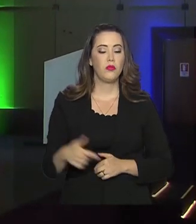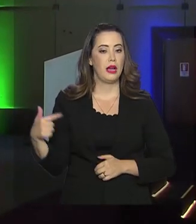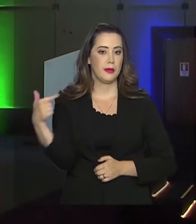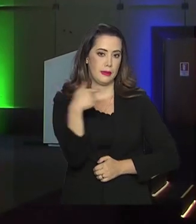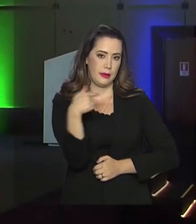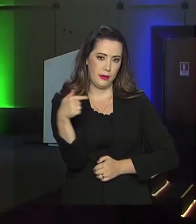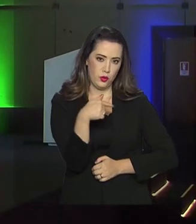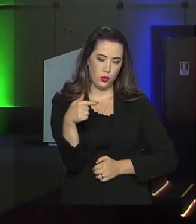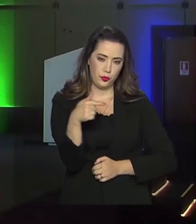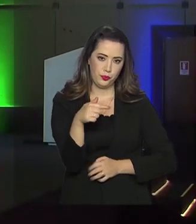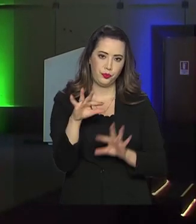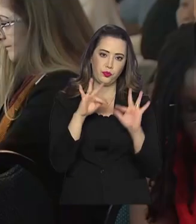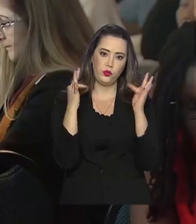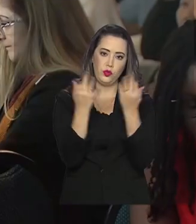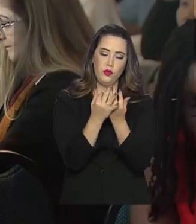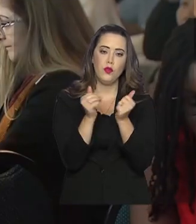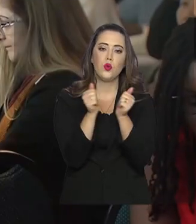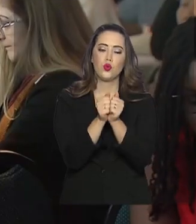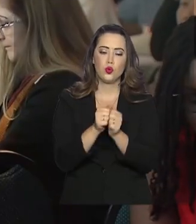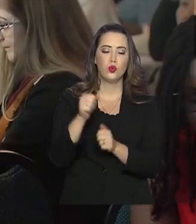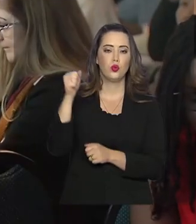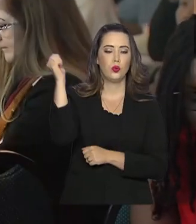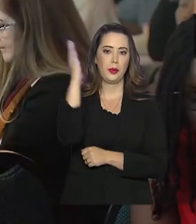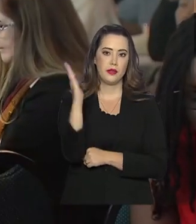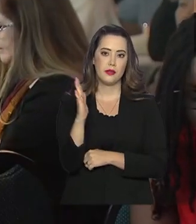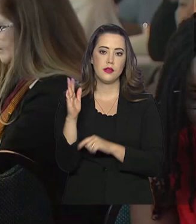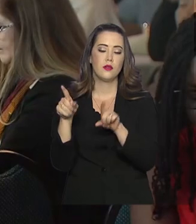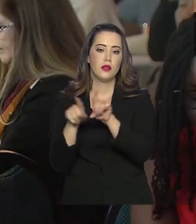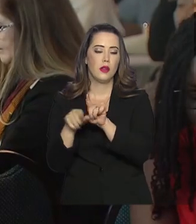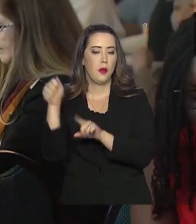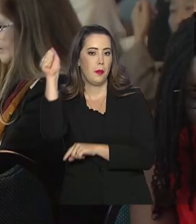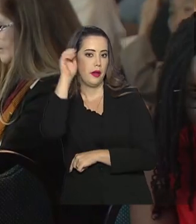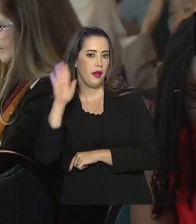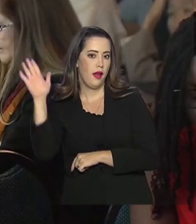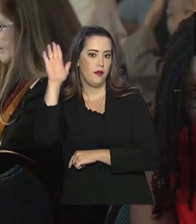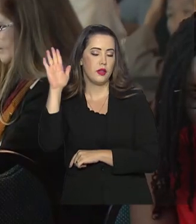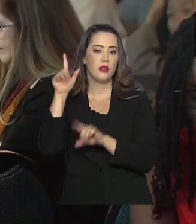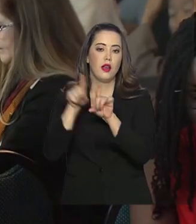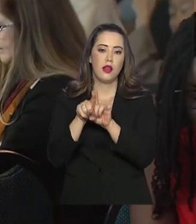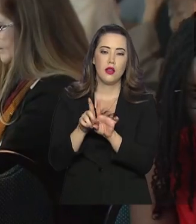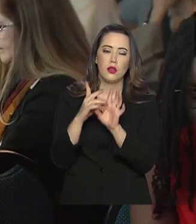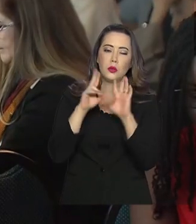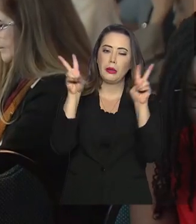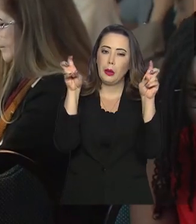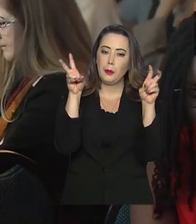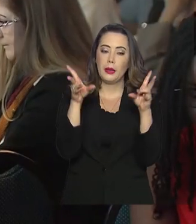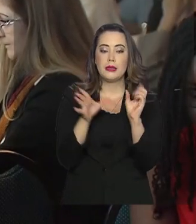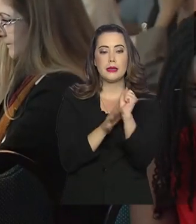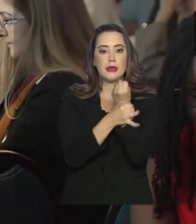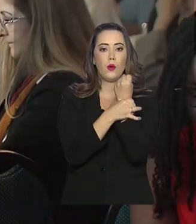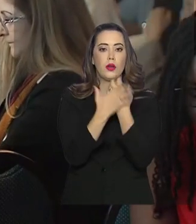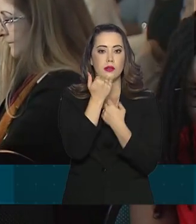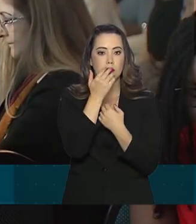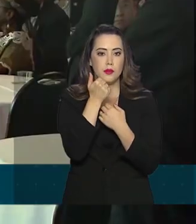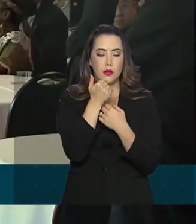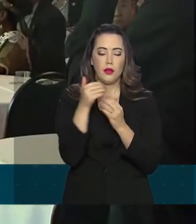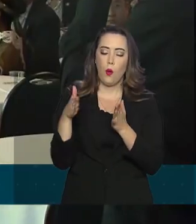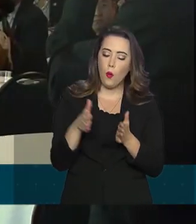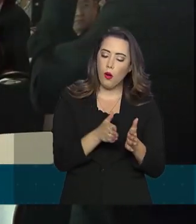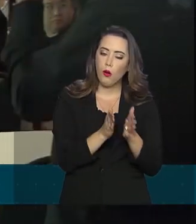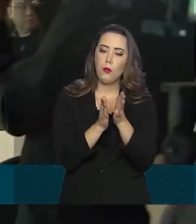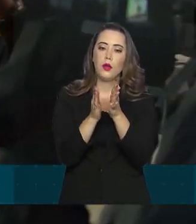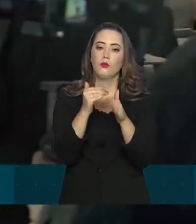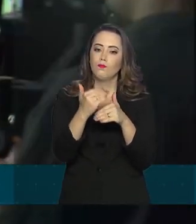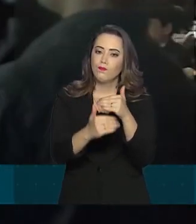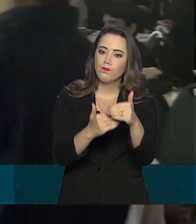edição do fórum brasil áfrica teve como tema segurança alimentar caminhos para o crescimento econômico os